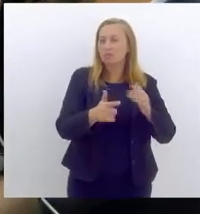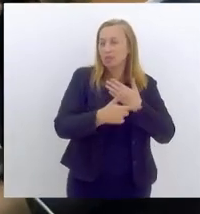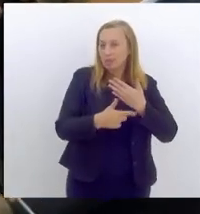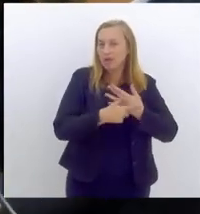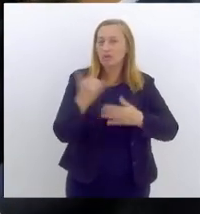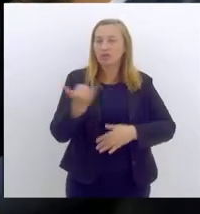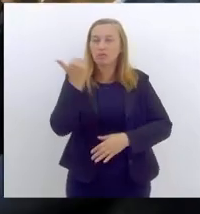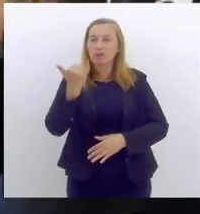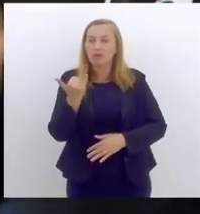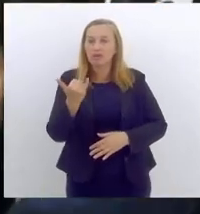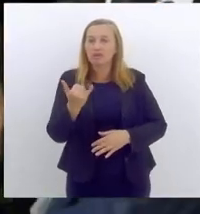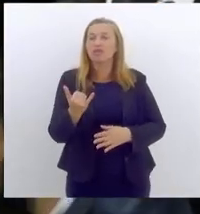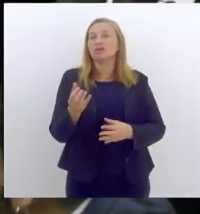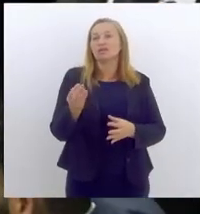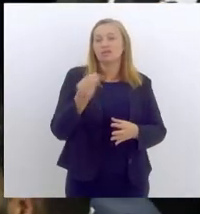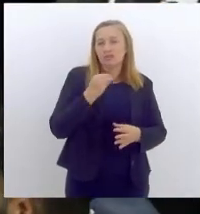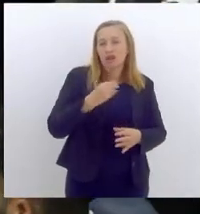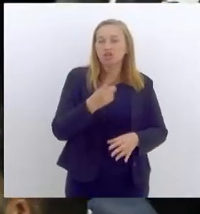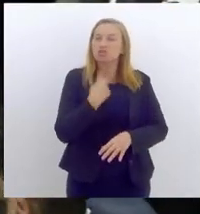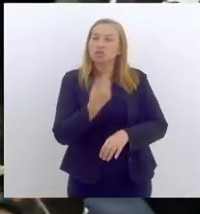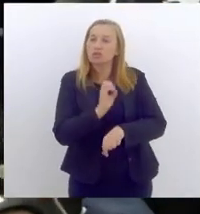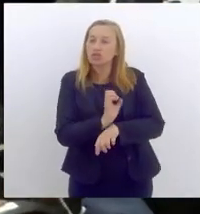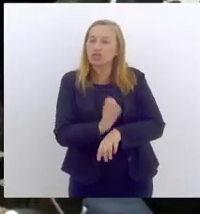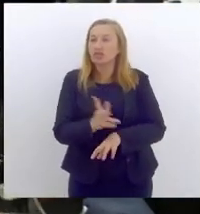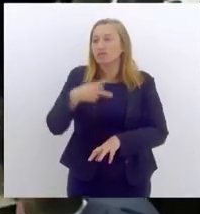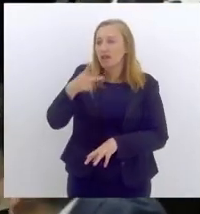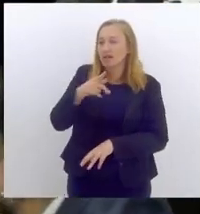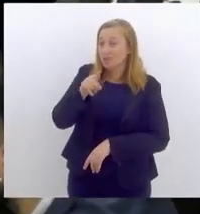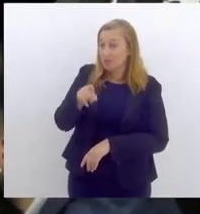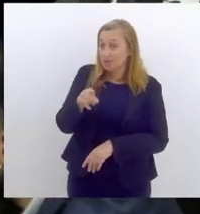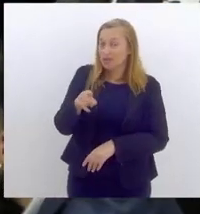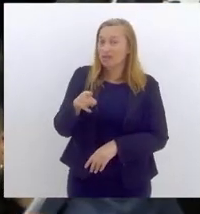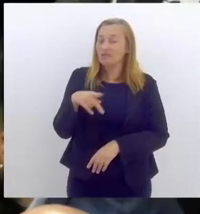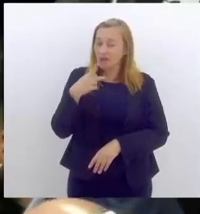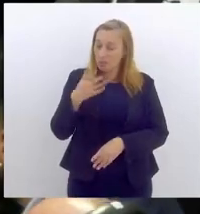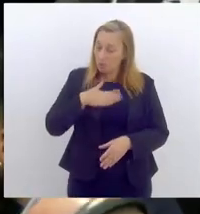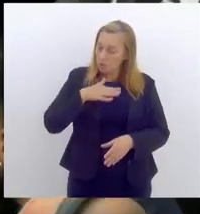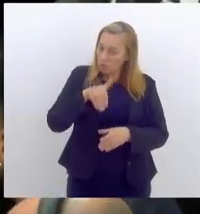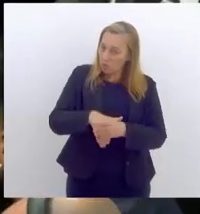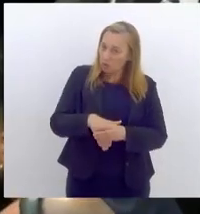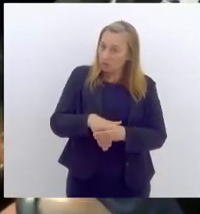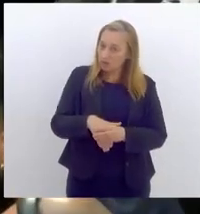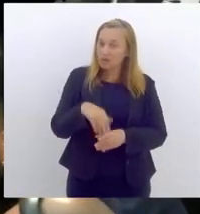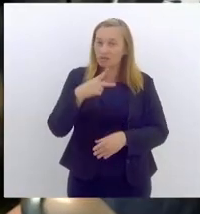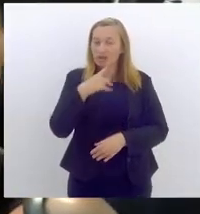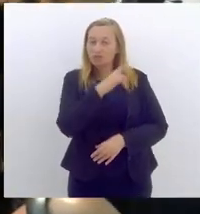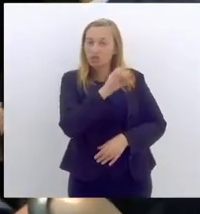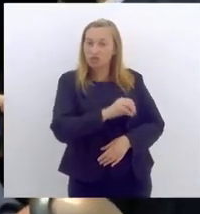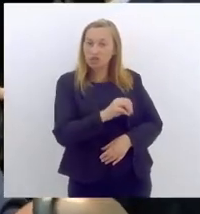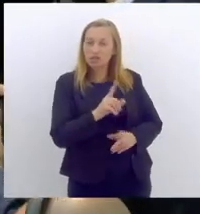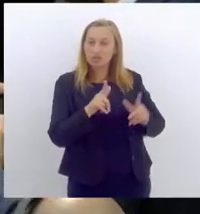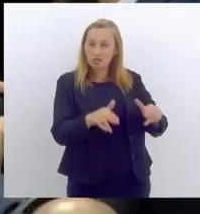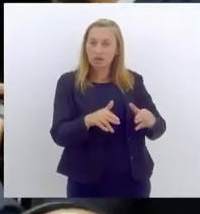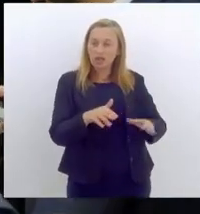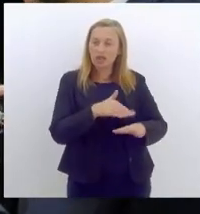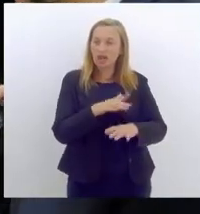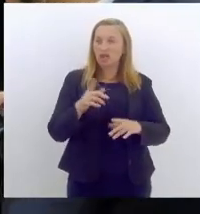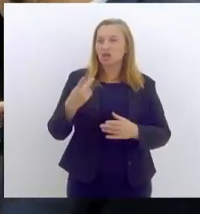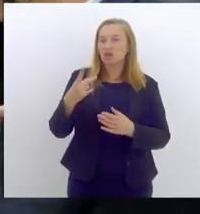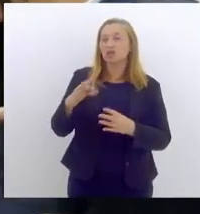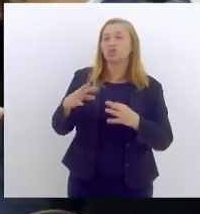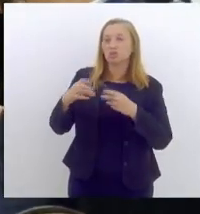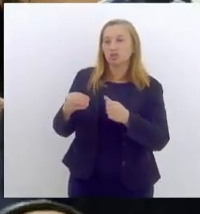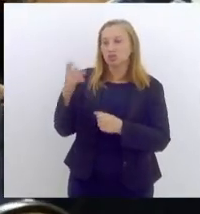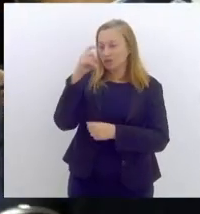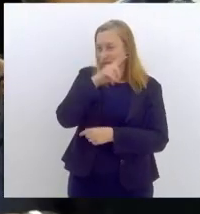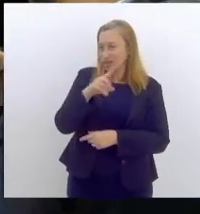passamos delicado aqui no nosso estado, e falar para você e reafirmar meu voto. Falar como o Dionísio Lins falou, a tua dificuldade em atender o telefone, mas isso